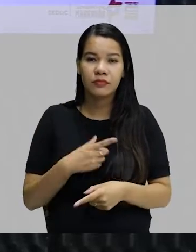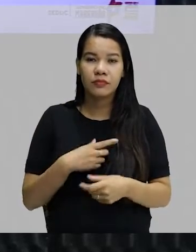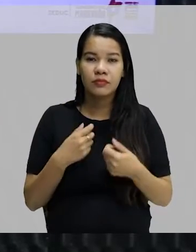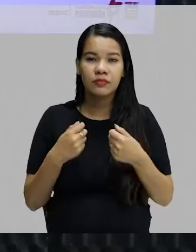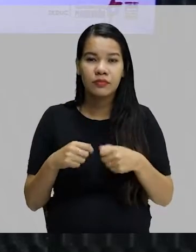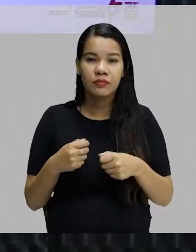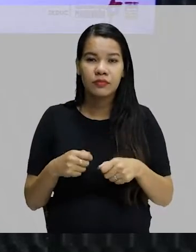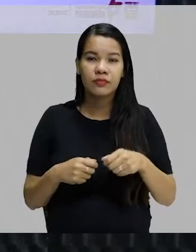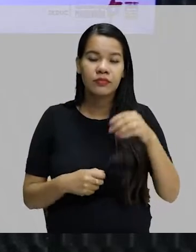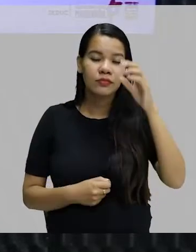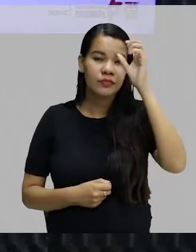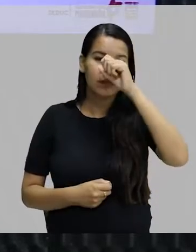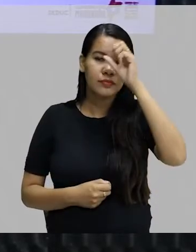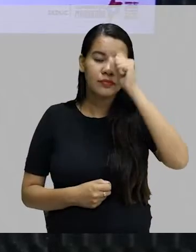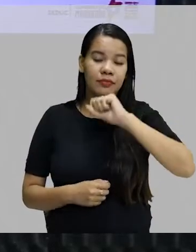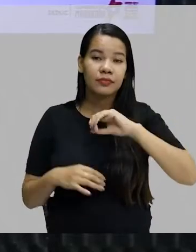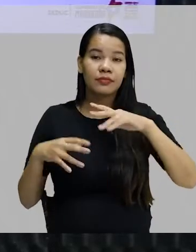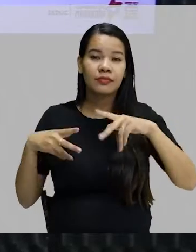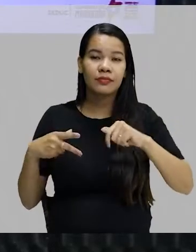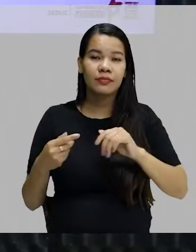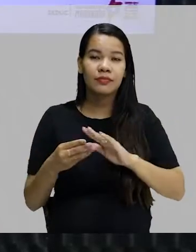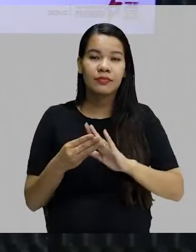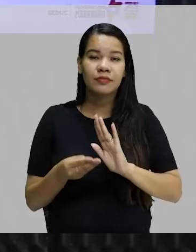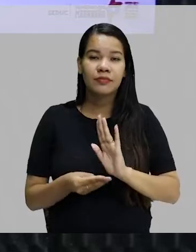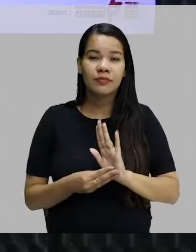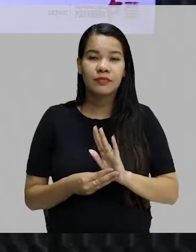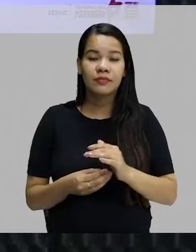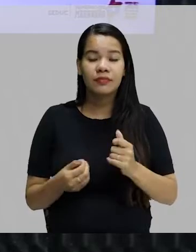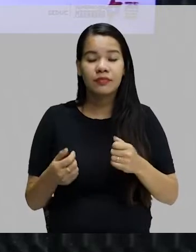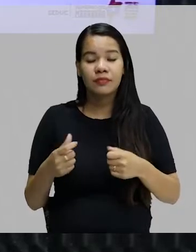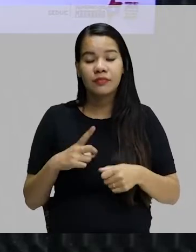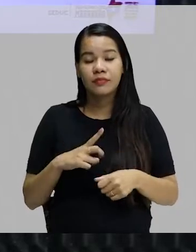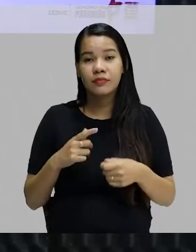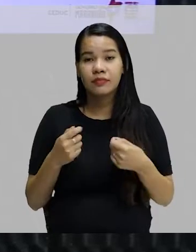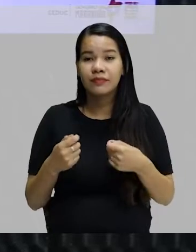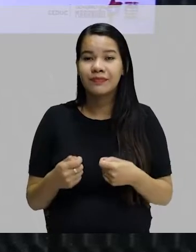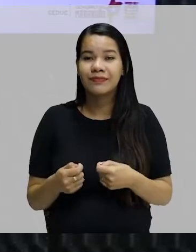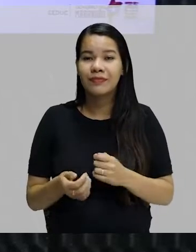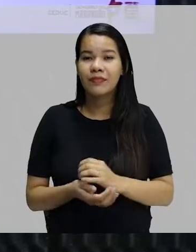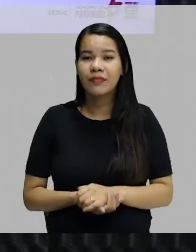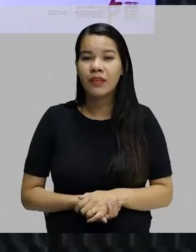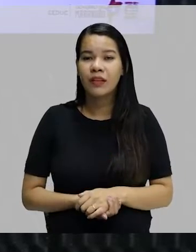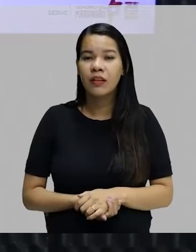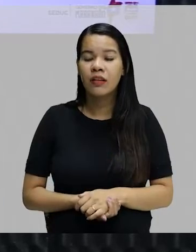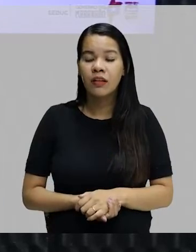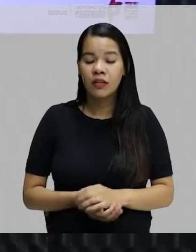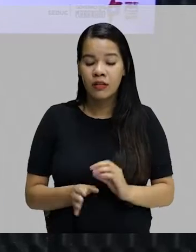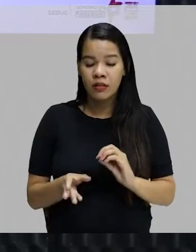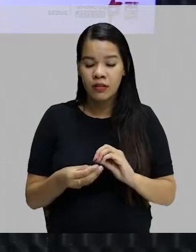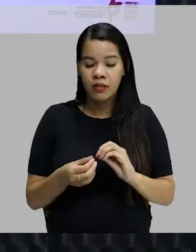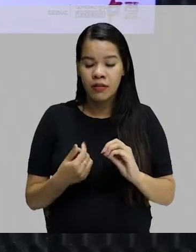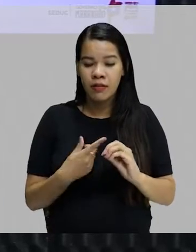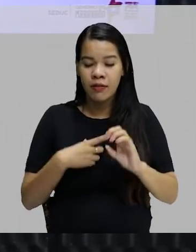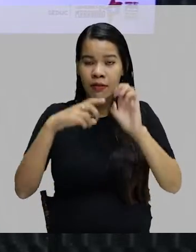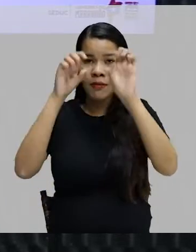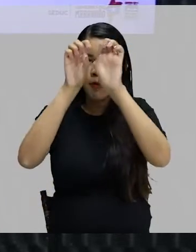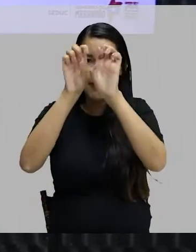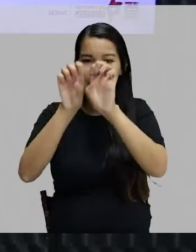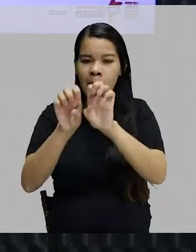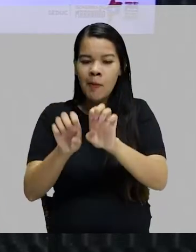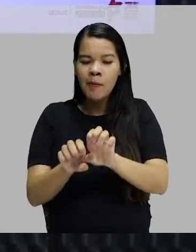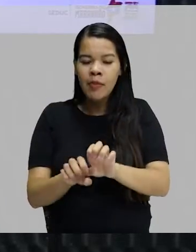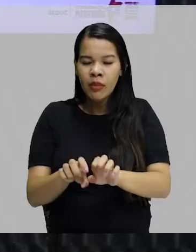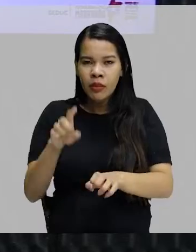né, todo o conteúdo bem legal, ter esta possibilidade de anexar a nossa estrutura cognitiva, ao